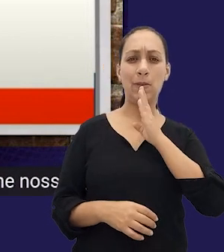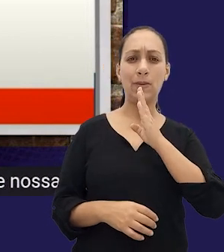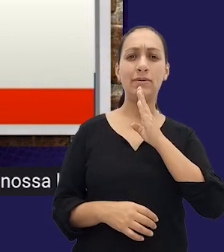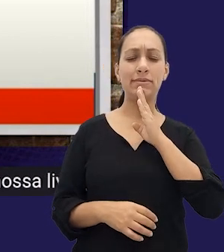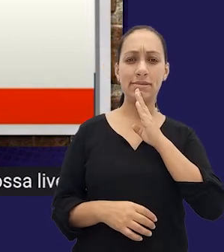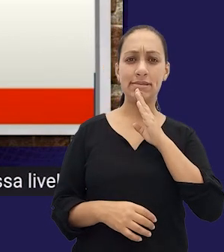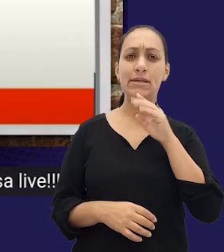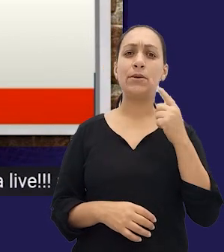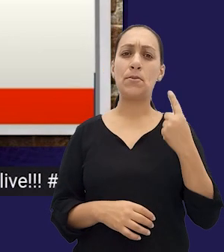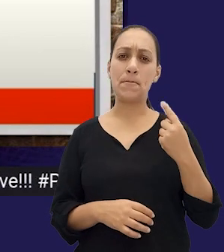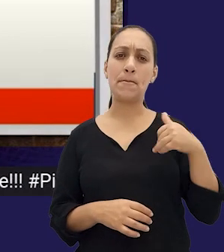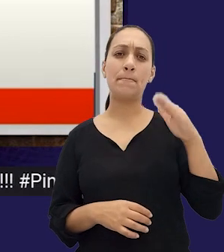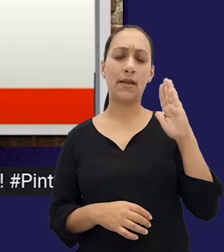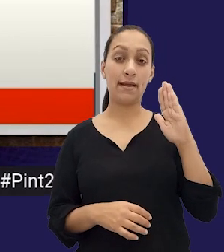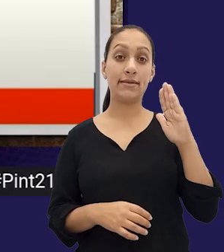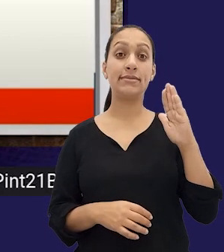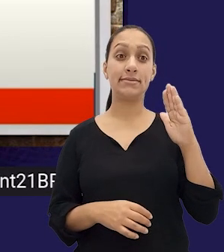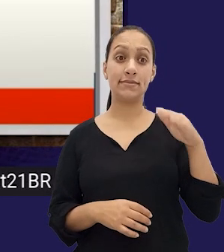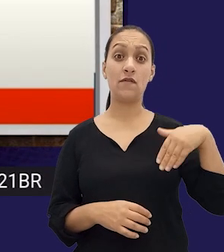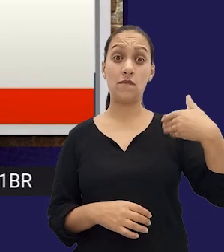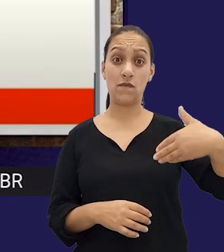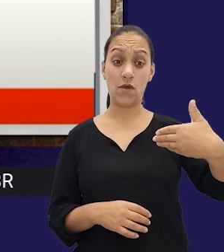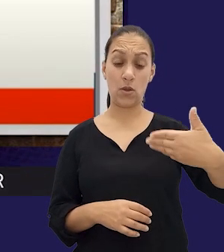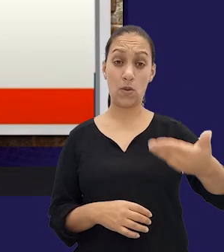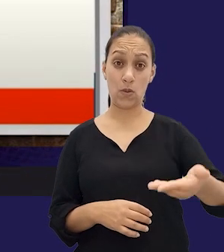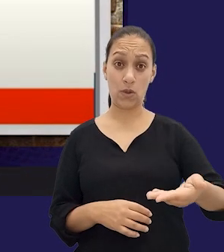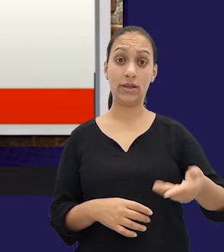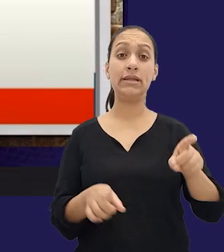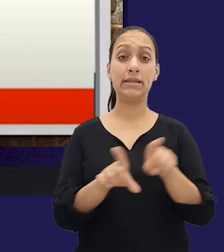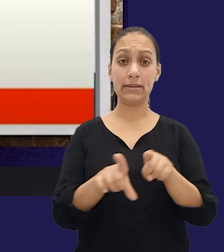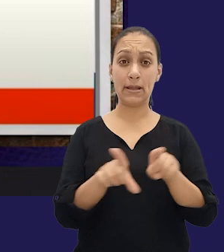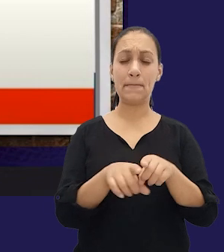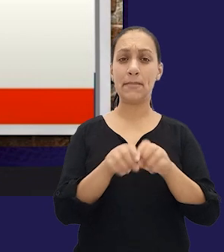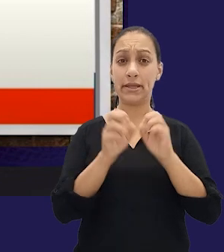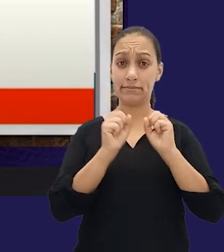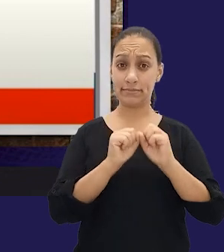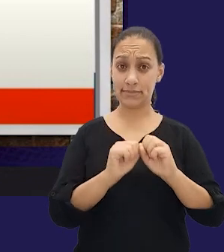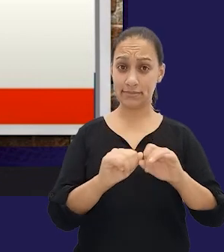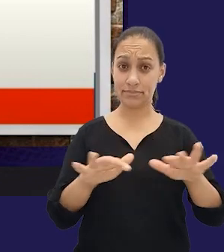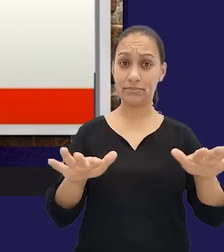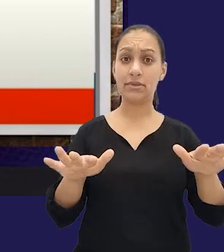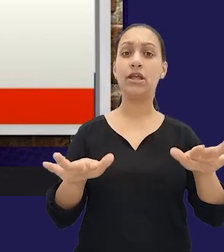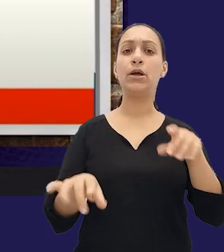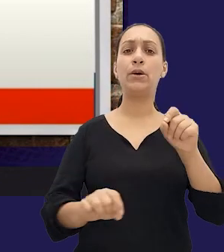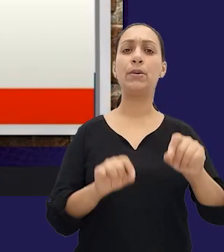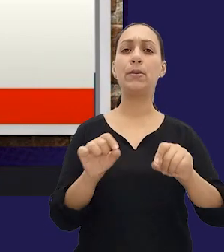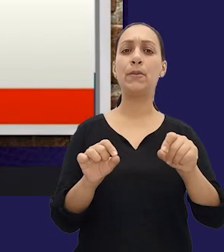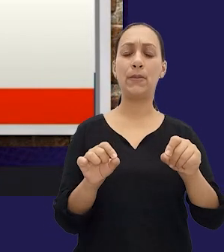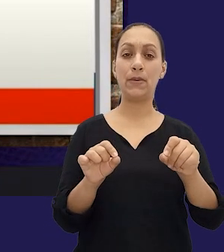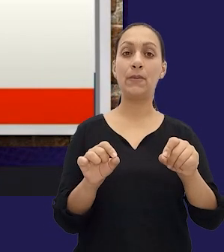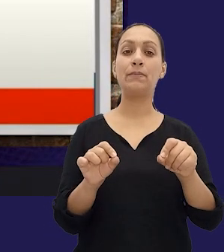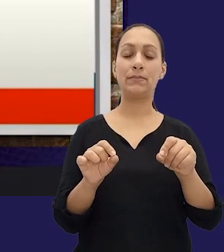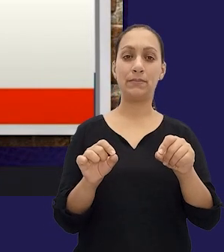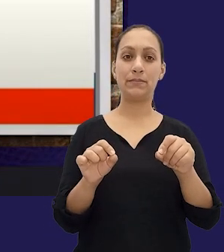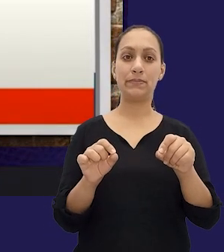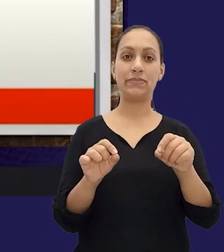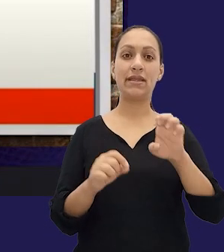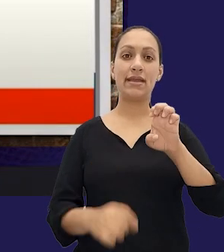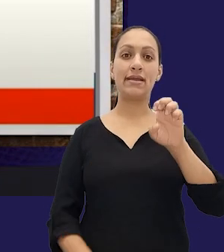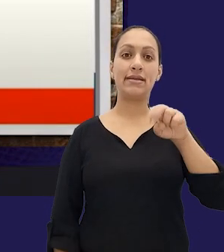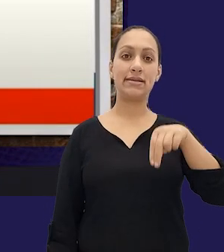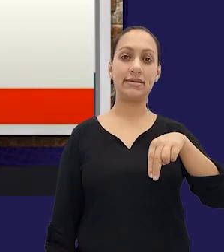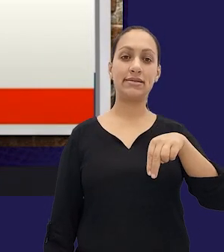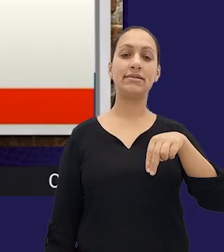conhecidas, uma das mais frequentes e das mais amplamente disseminadas são justamente as